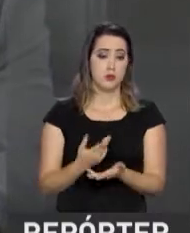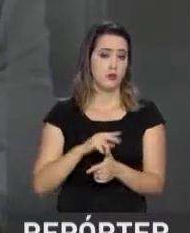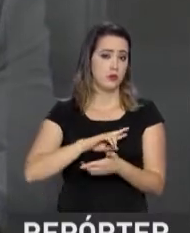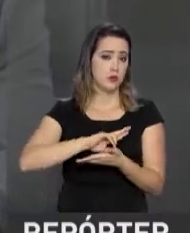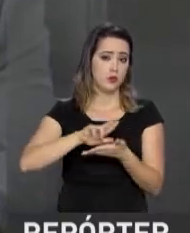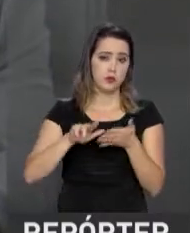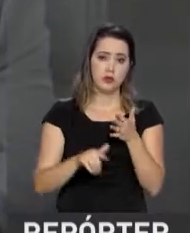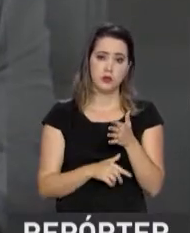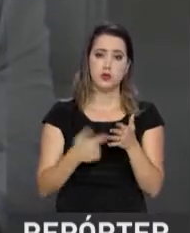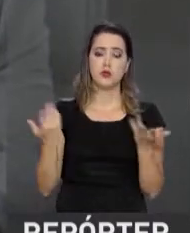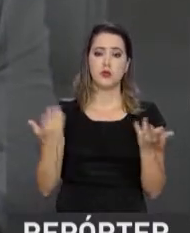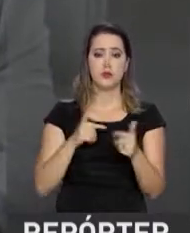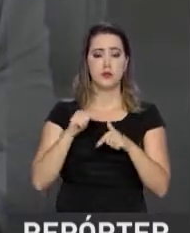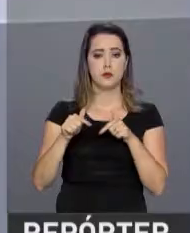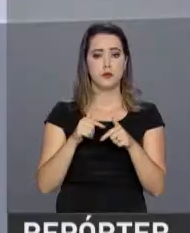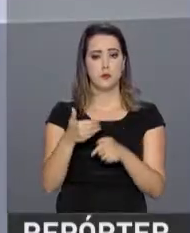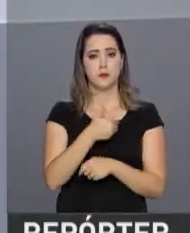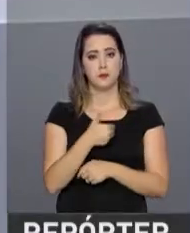de atividades que o Estado tem.